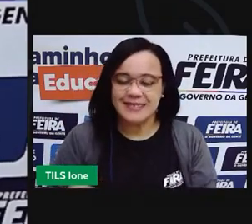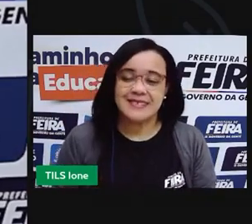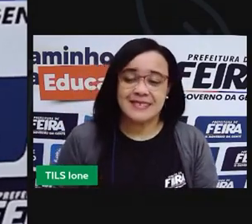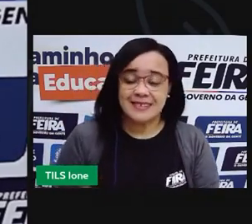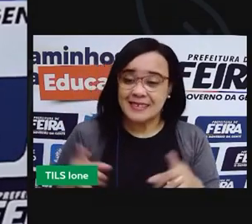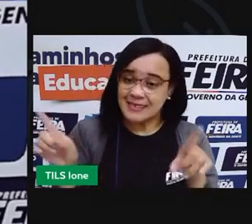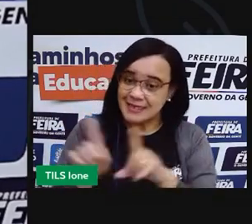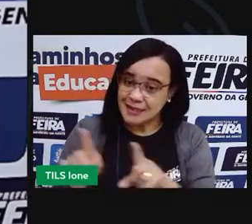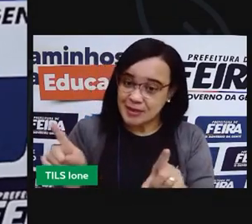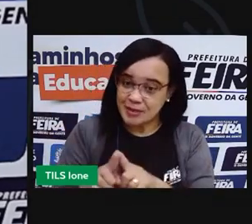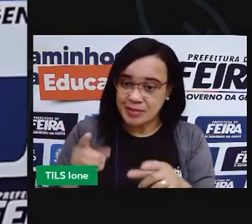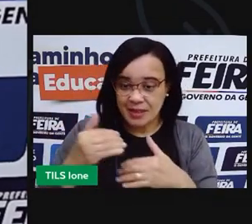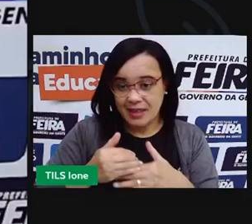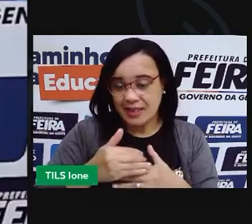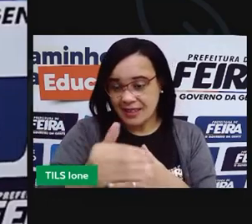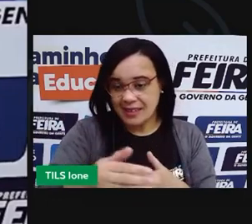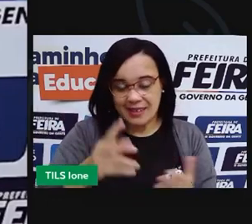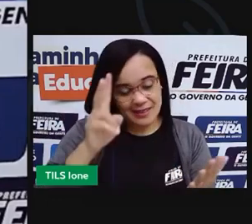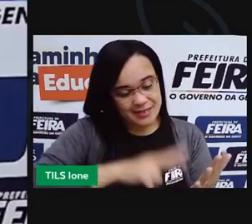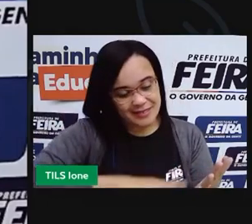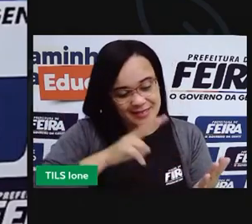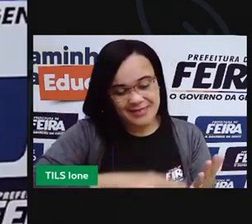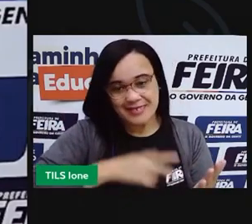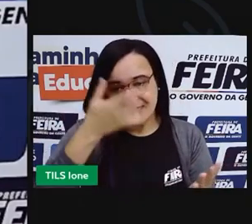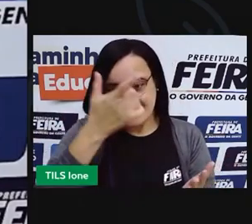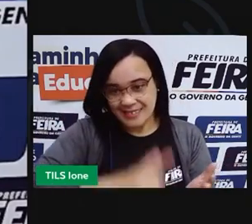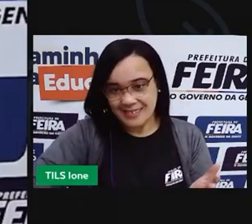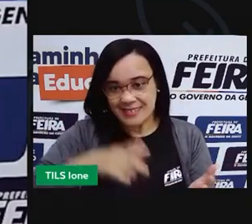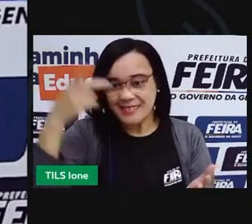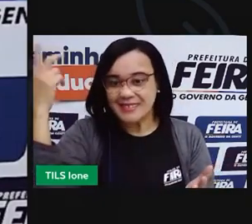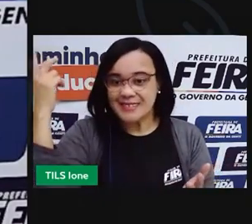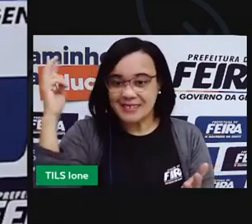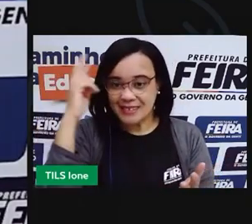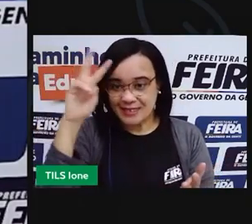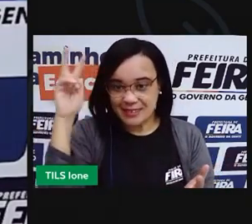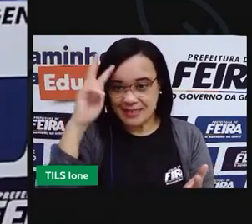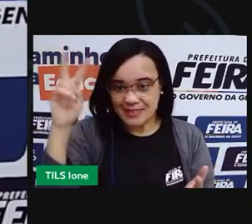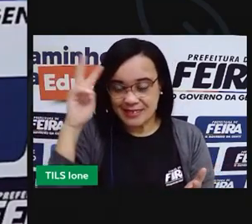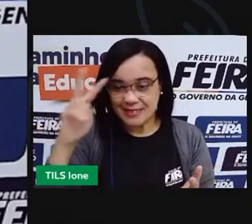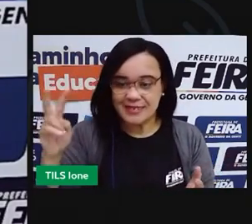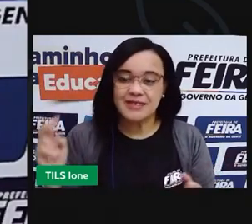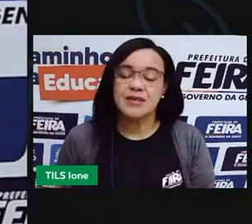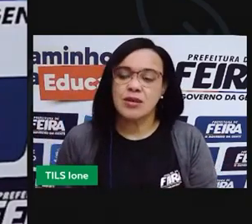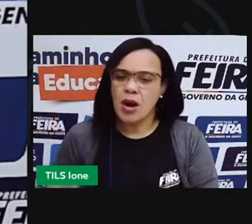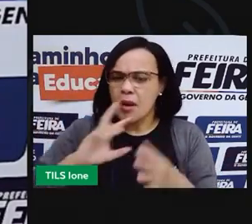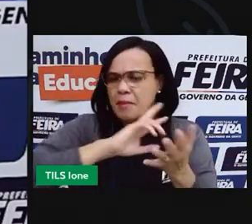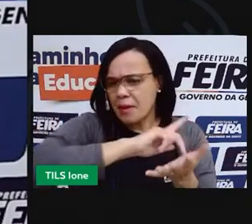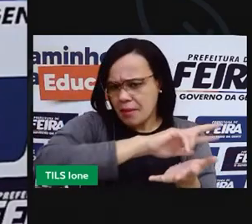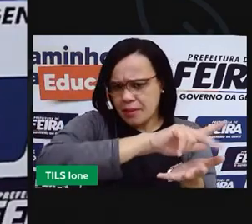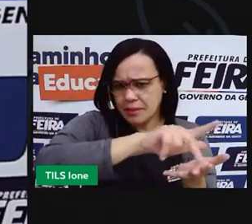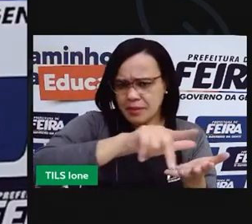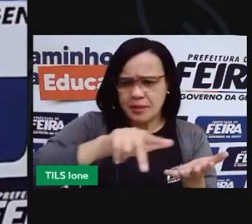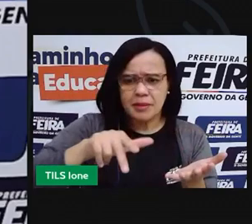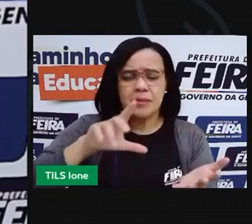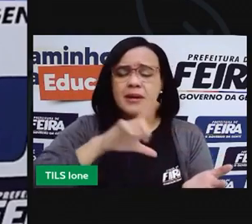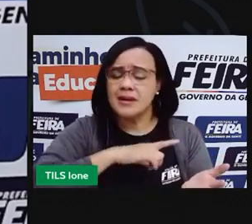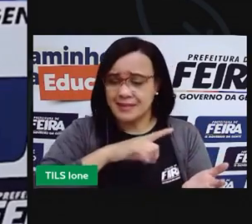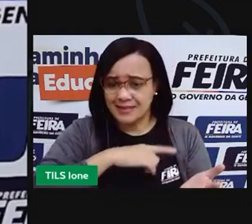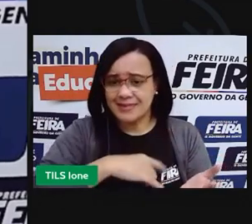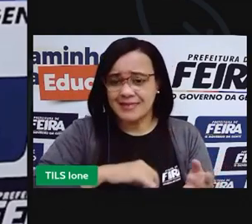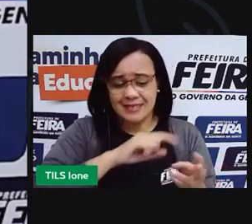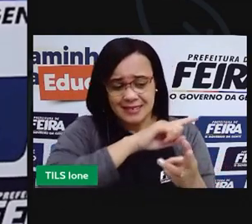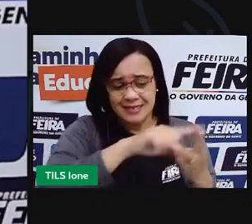Além dessa releitura, O Lobo Não Morde, tem diversas outras releituras do conto Os Três Porquinhos. E eu